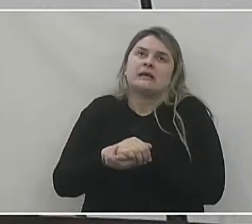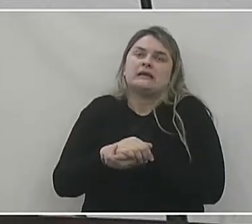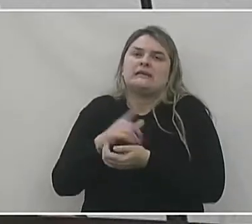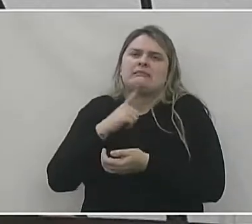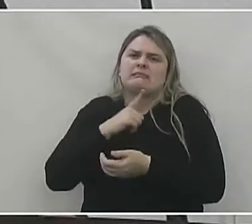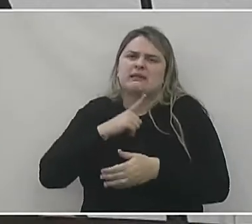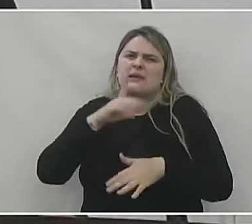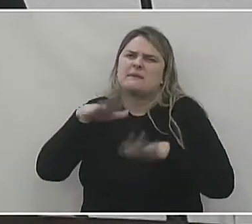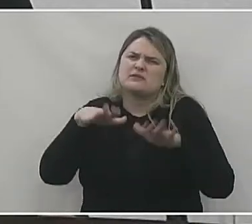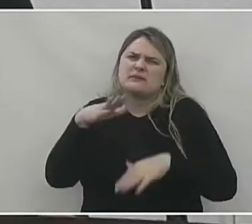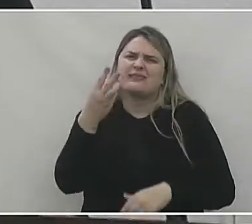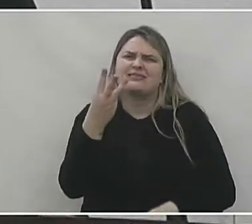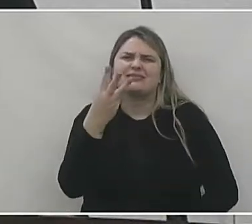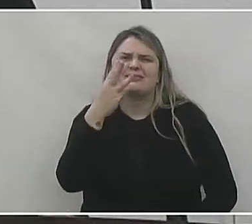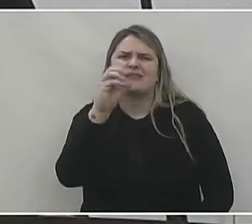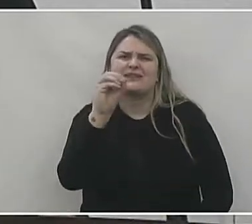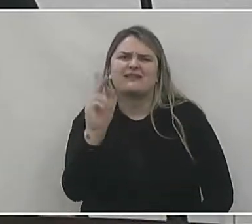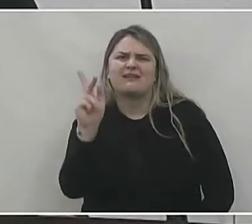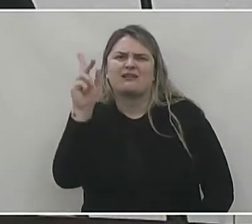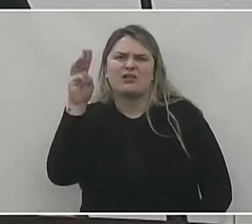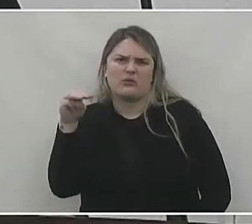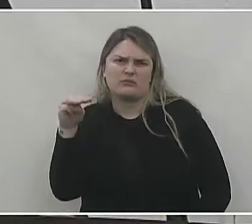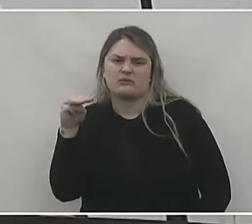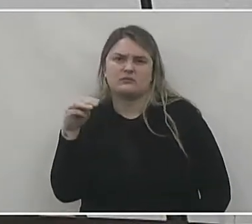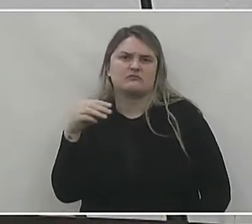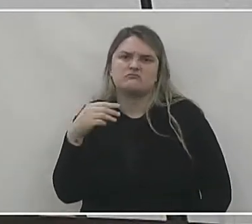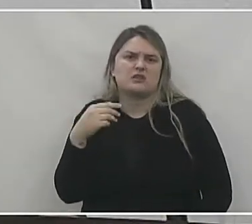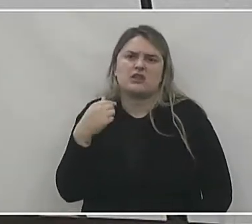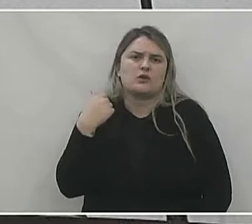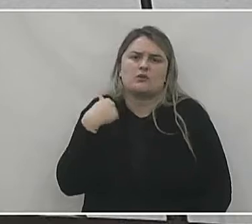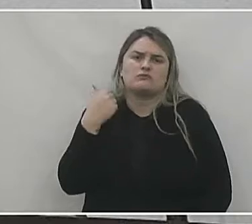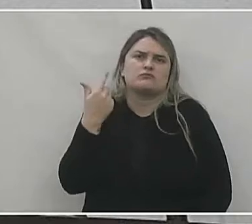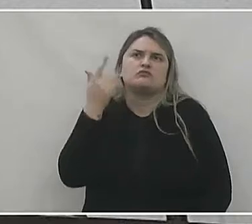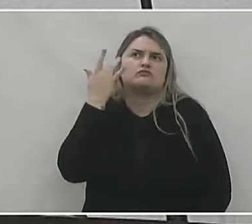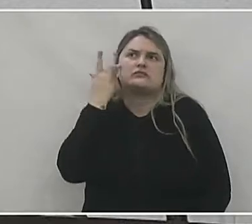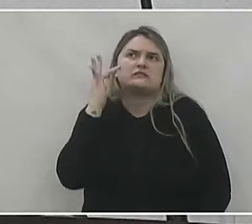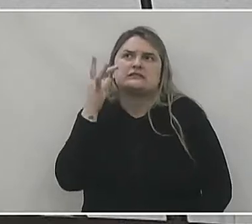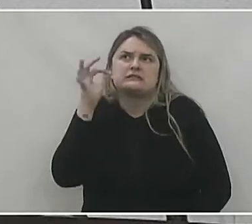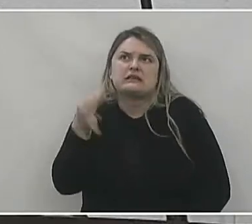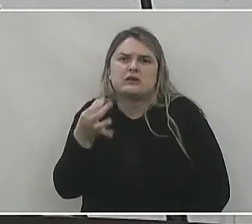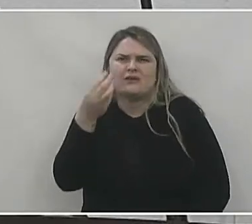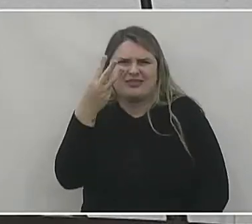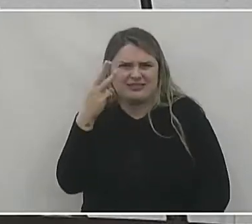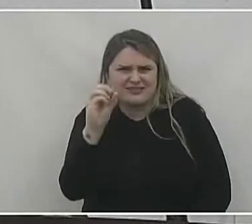30 quilômetros, pelo menos 30, eu não tenho essa quilometragem, mas pelo menos 30